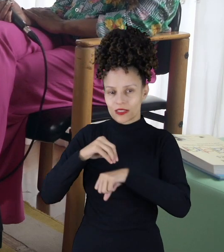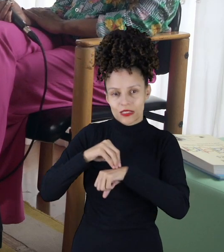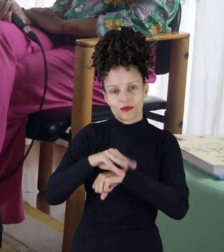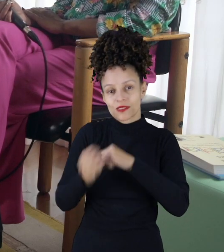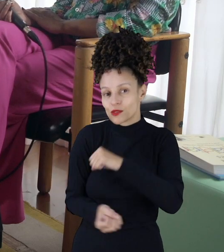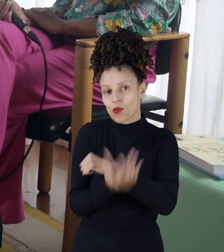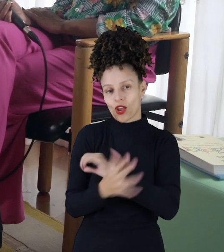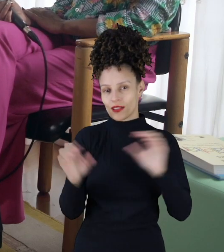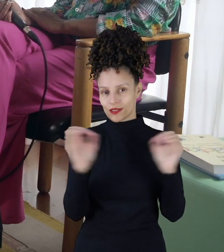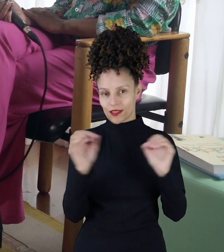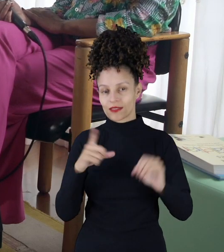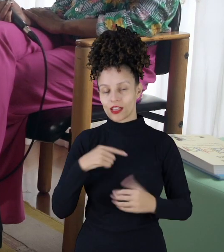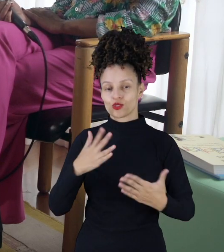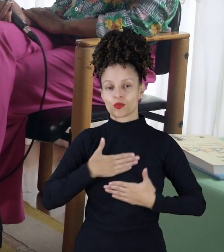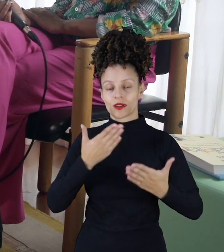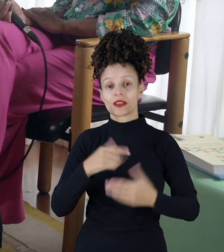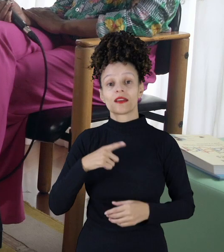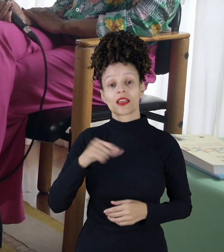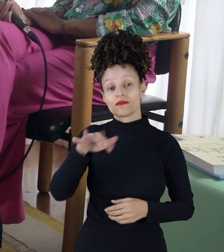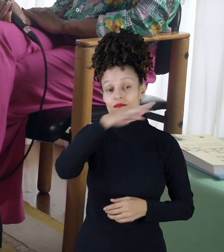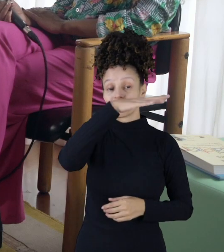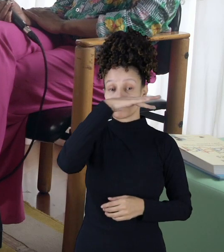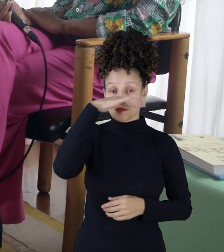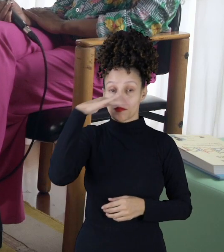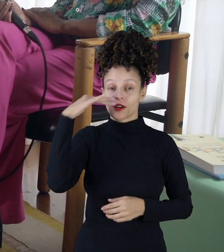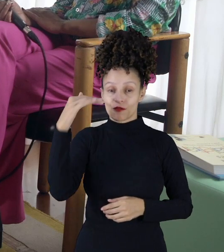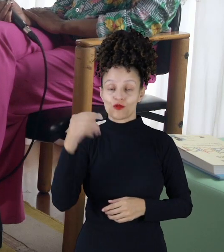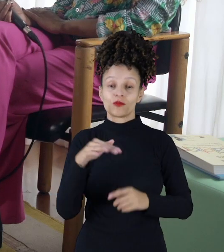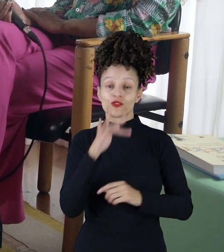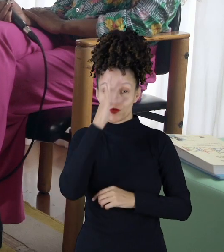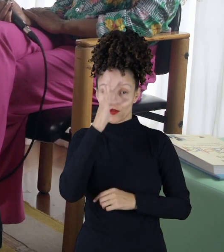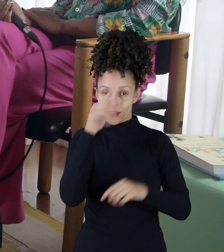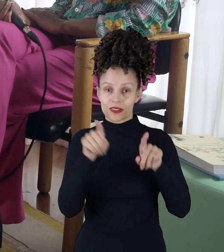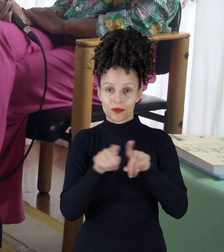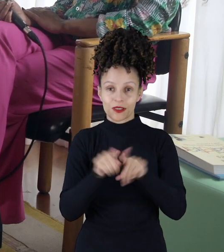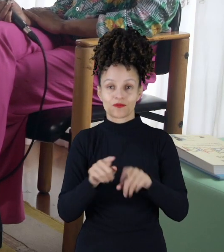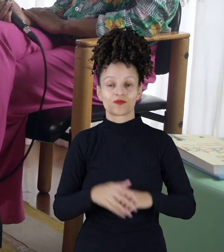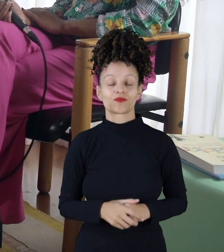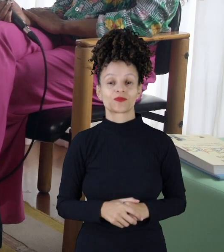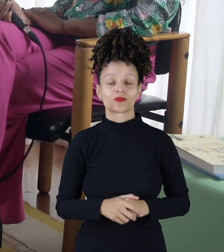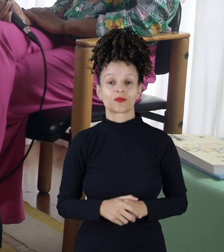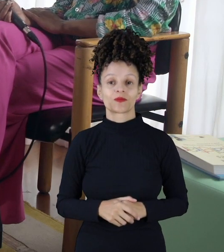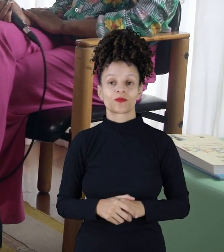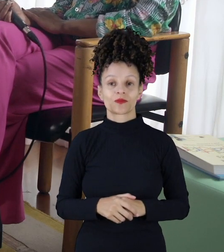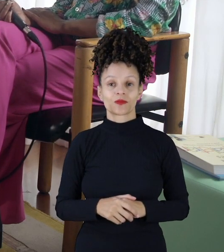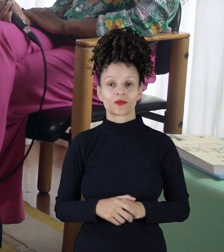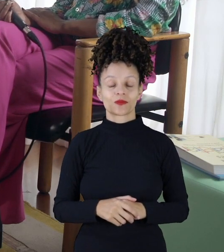uma determinada forma. Não vou dar spoiler, né, mas tem uma surpresa. E tem perfume no livro, tem um perfuminho de jasmim também.